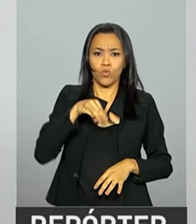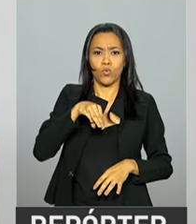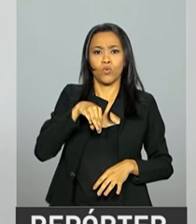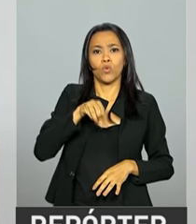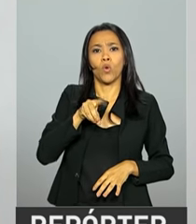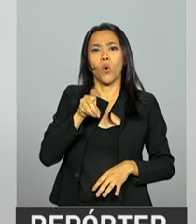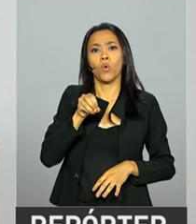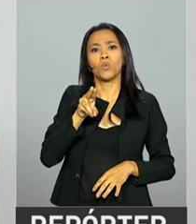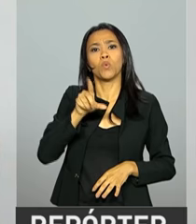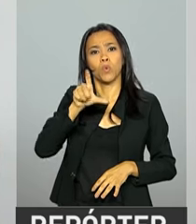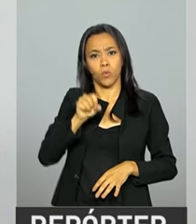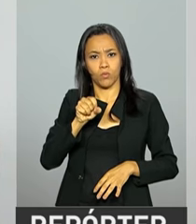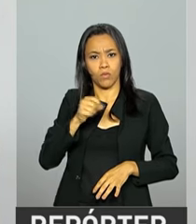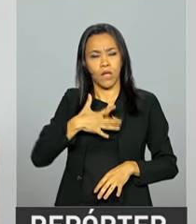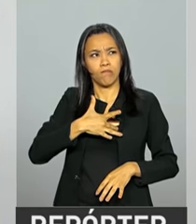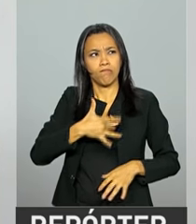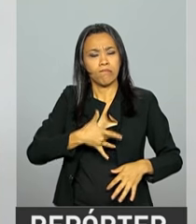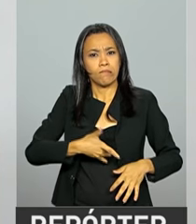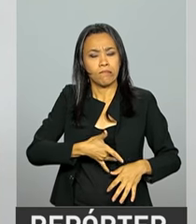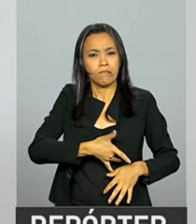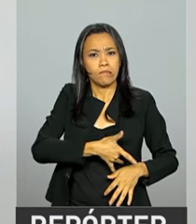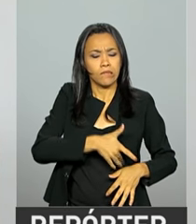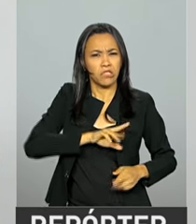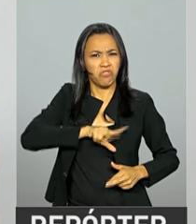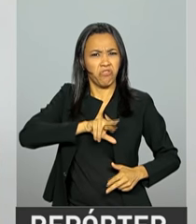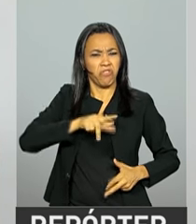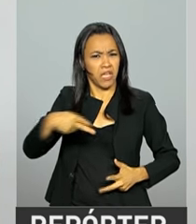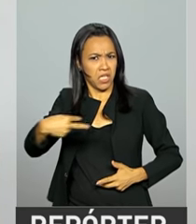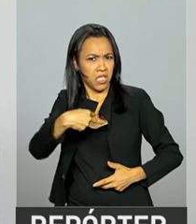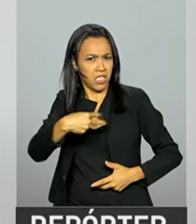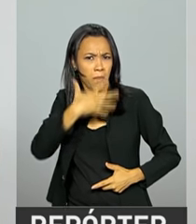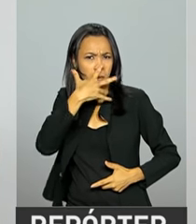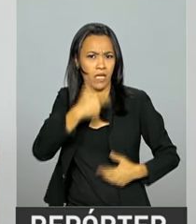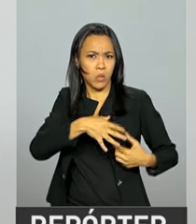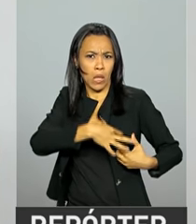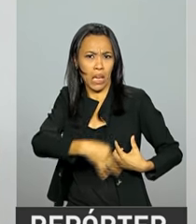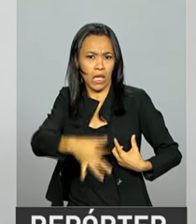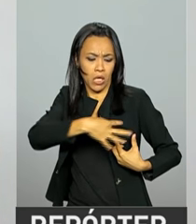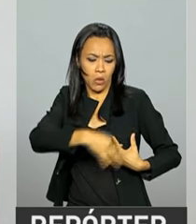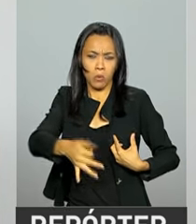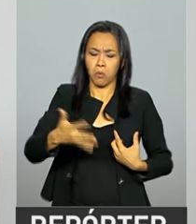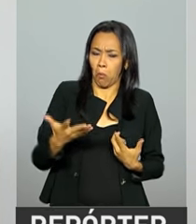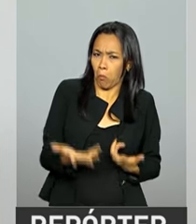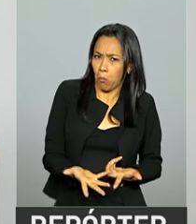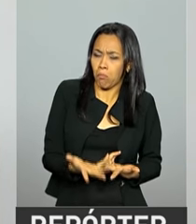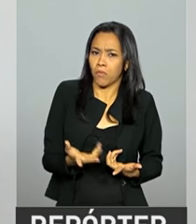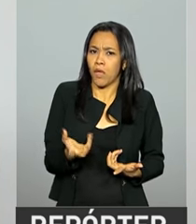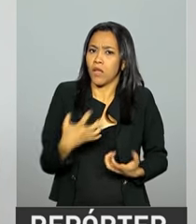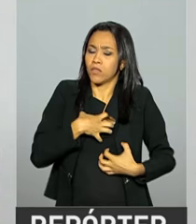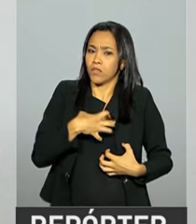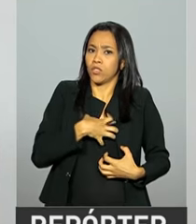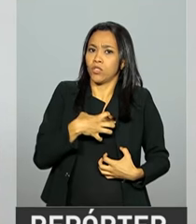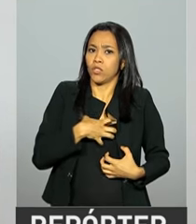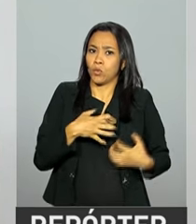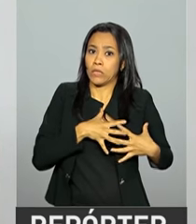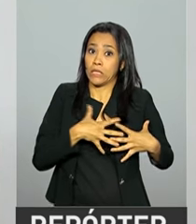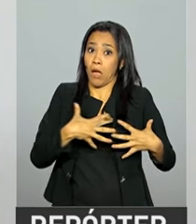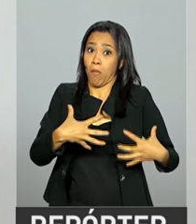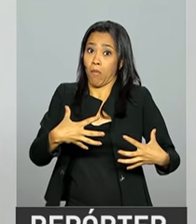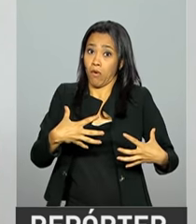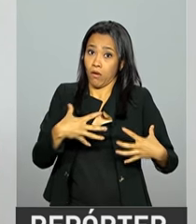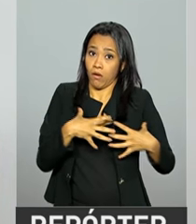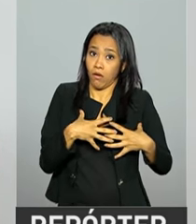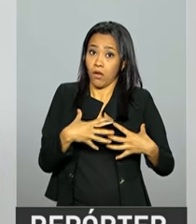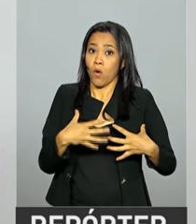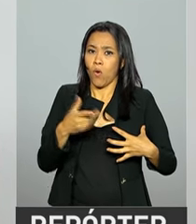sente o nódulo, ou ela percebeu que o mamilo tá diferente, que sai um líquido pelo mamilo, ou ela sentiu uma diferença na no tamanho,